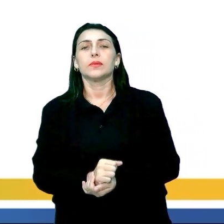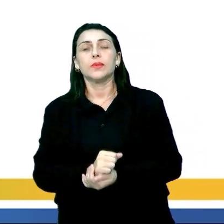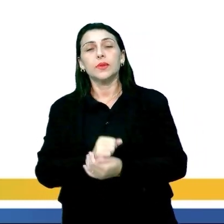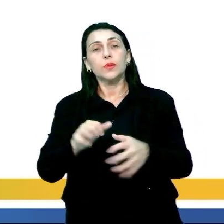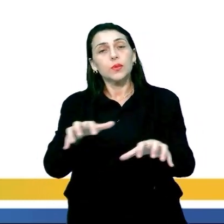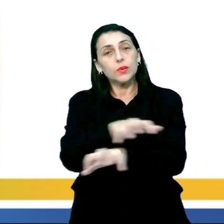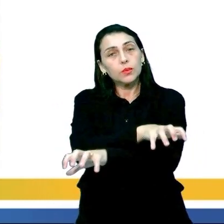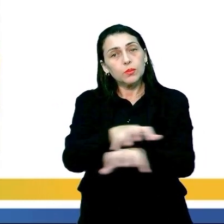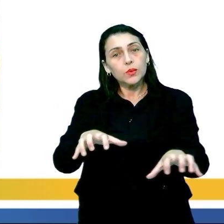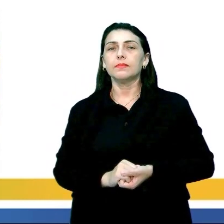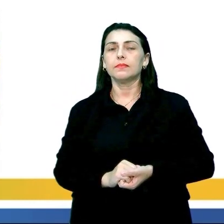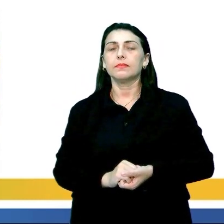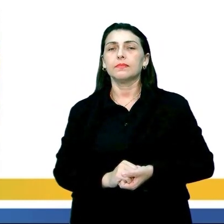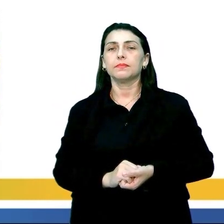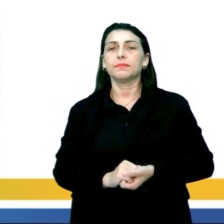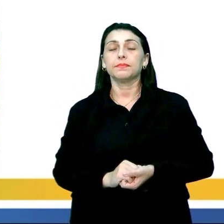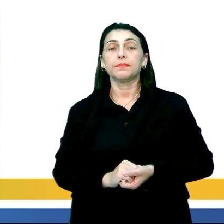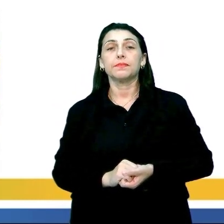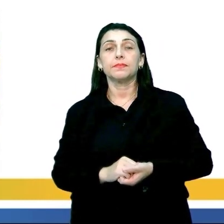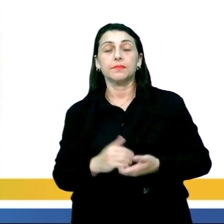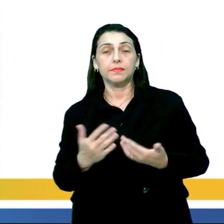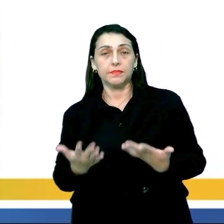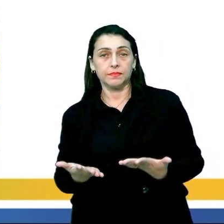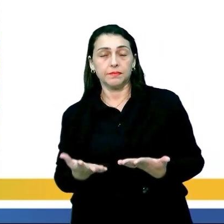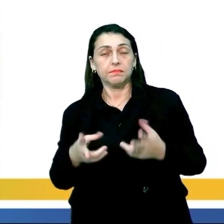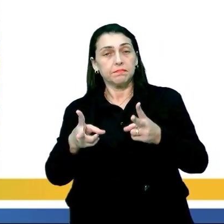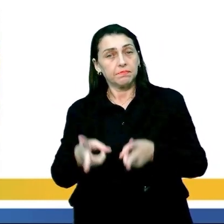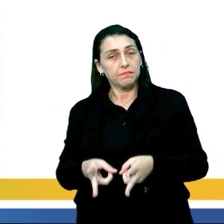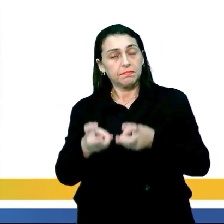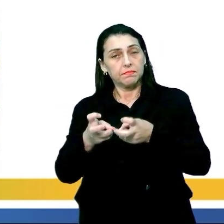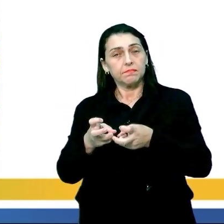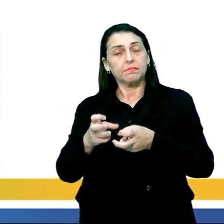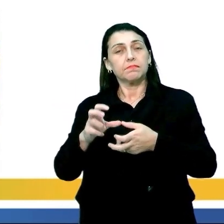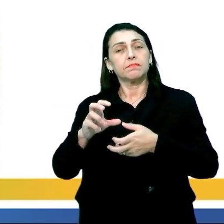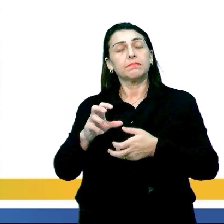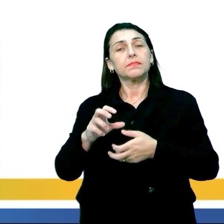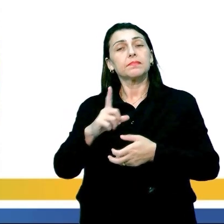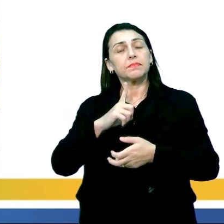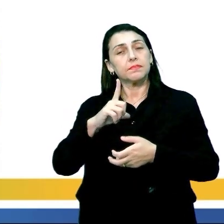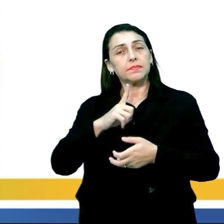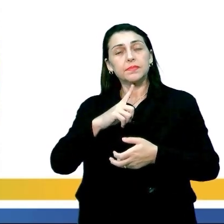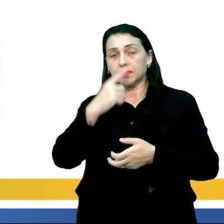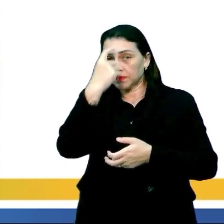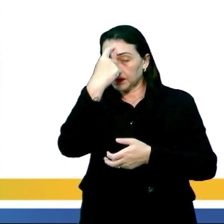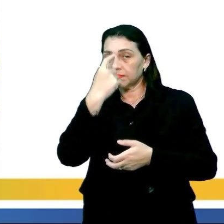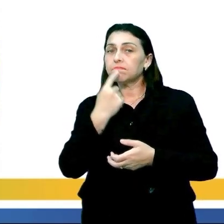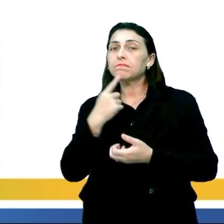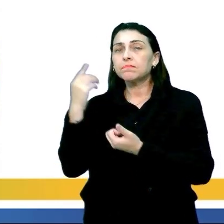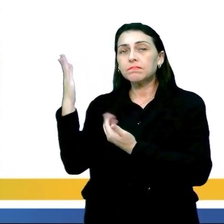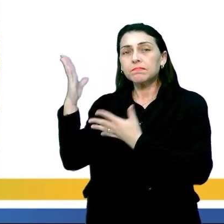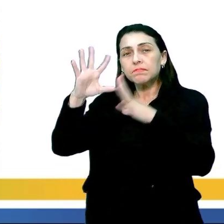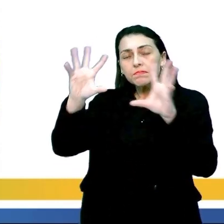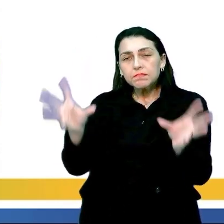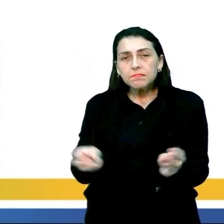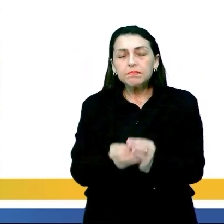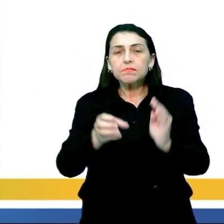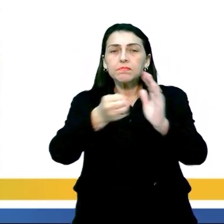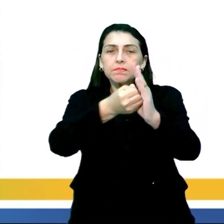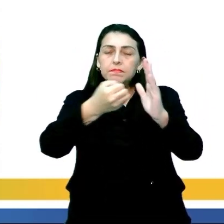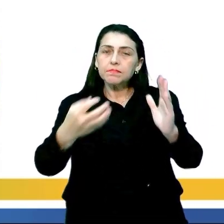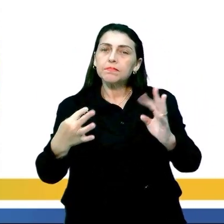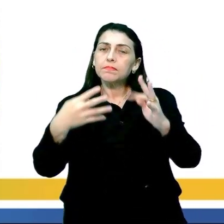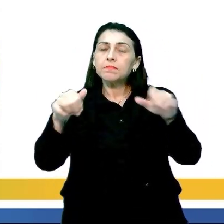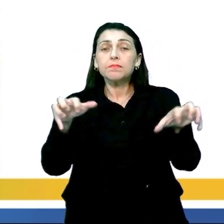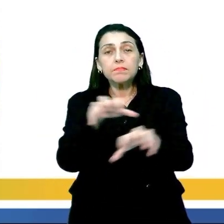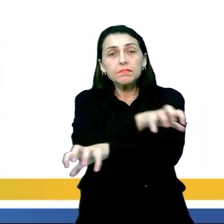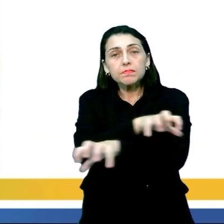biomas brasileiros. Bom, conforme vocês vão observar na tela, a gente tem essa imagem que faz um resumão com as características de